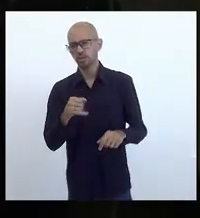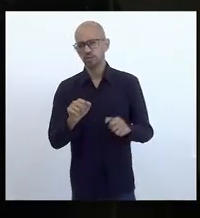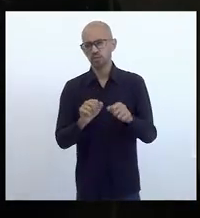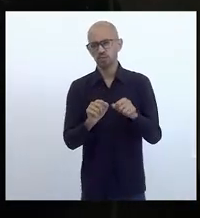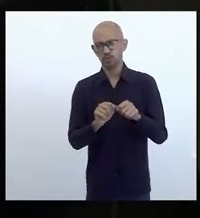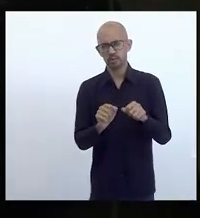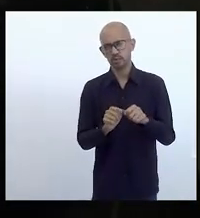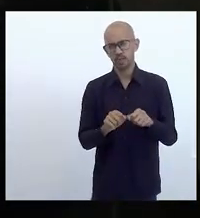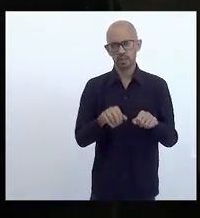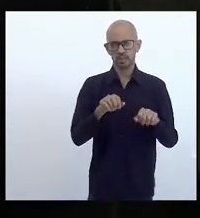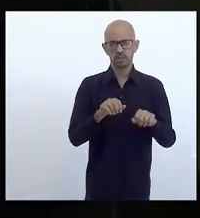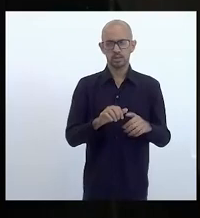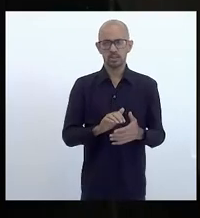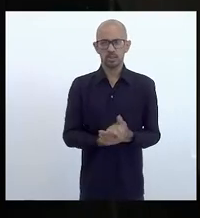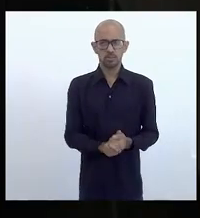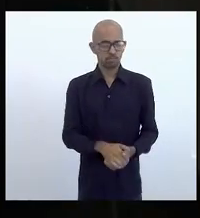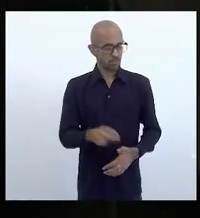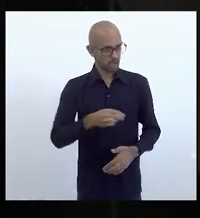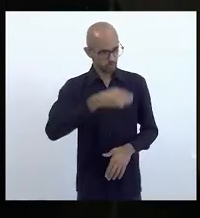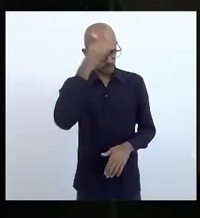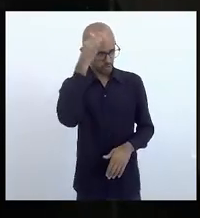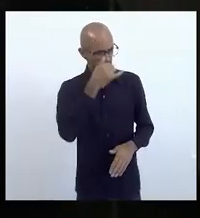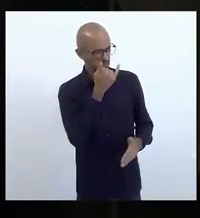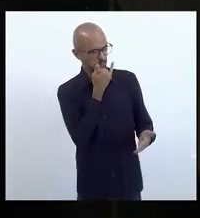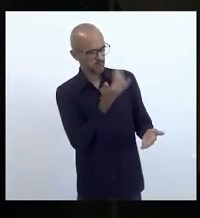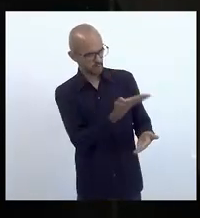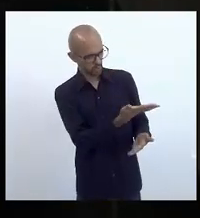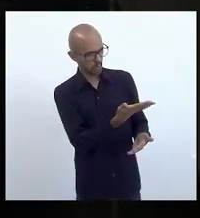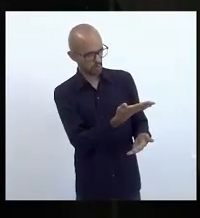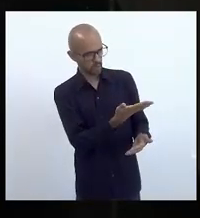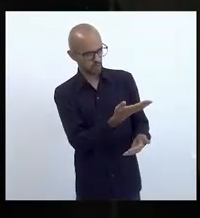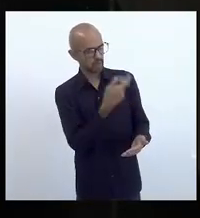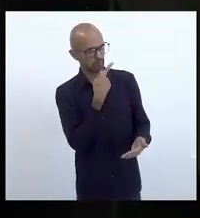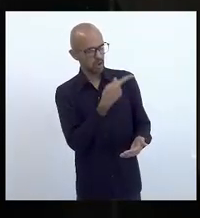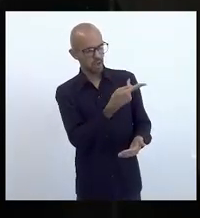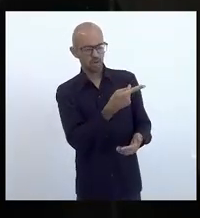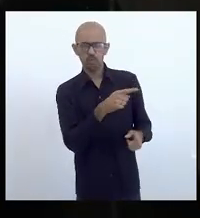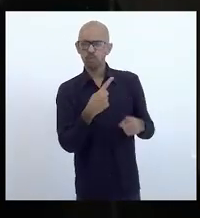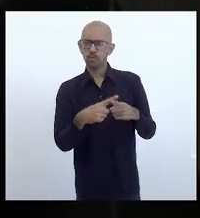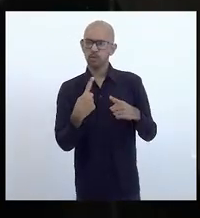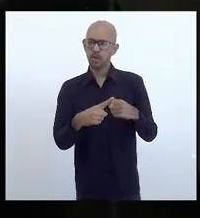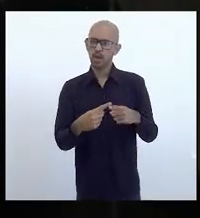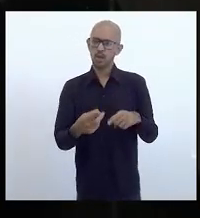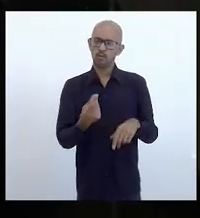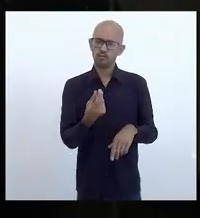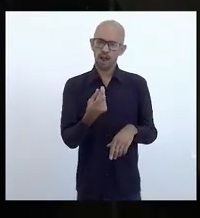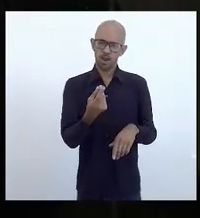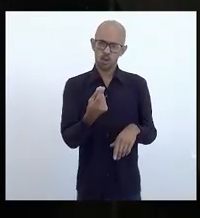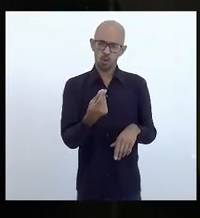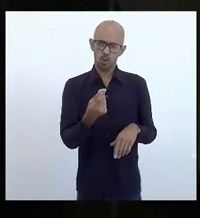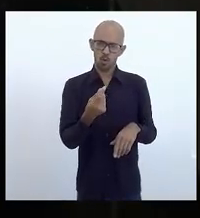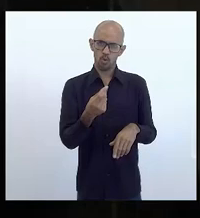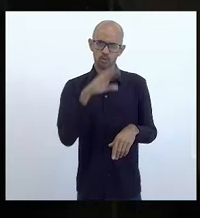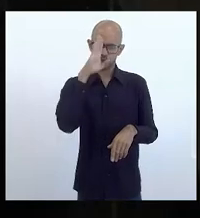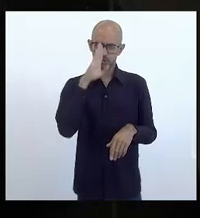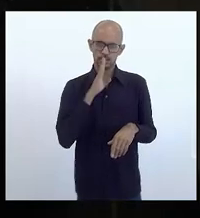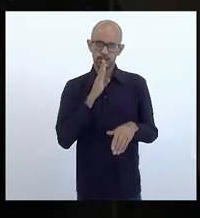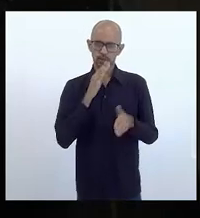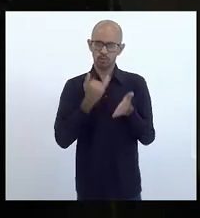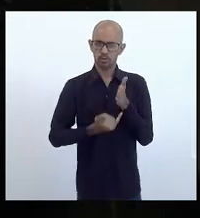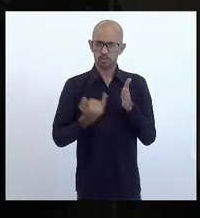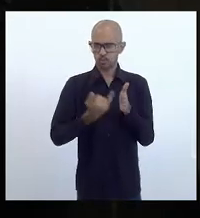Pacheco? Deputado Márcio Pacheco, me perdoe, mas eu estou dizendo aqui que o valor de isenção tributária